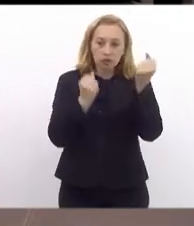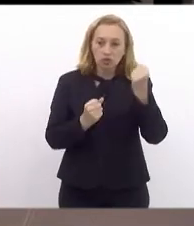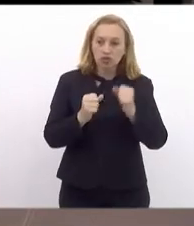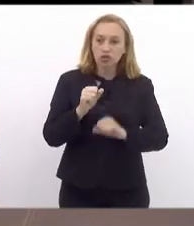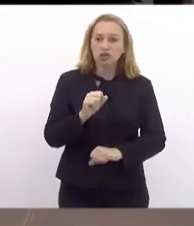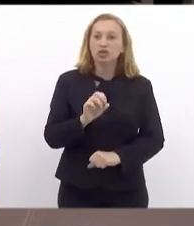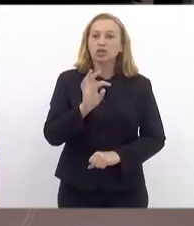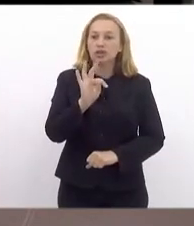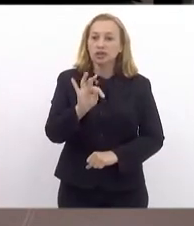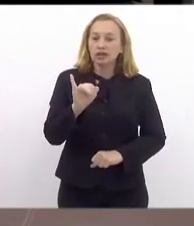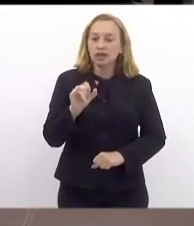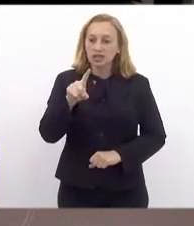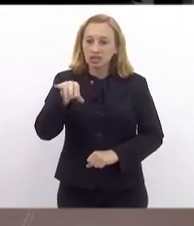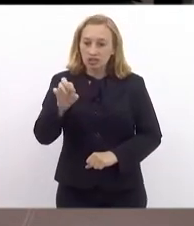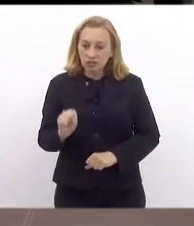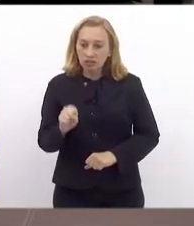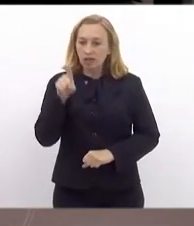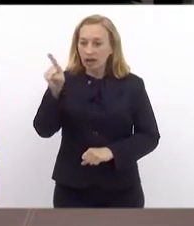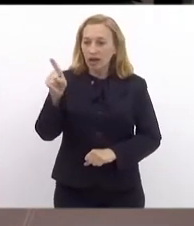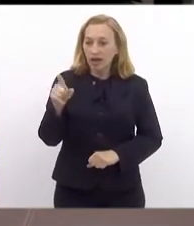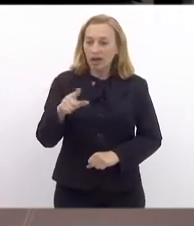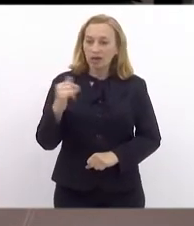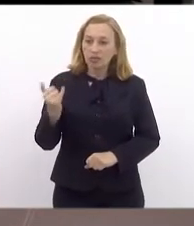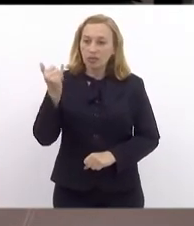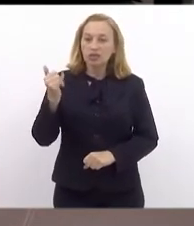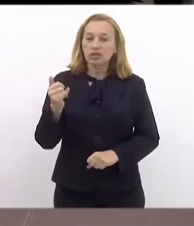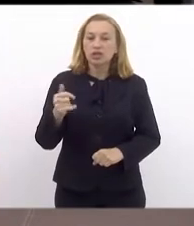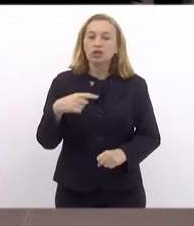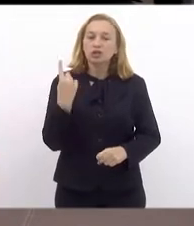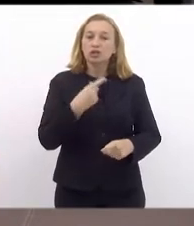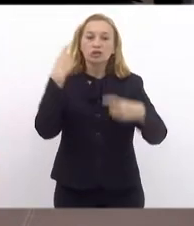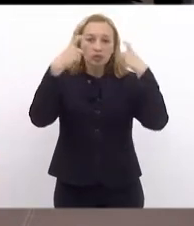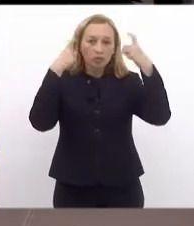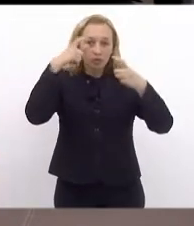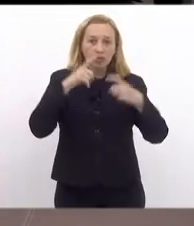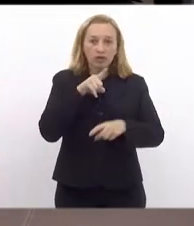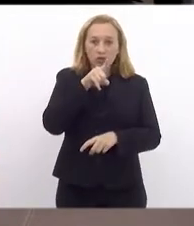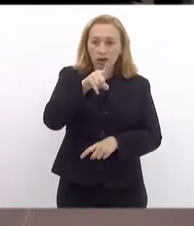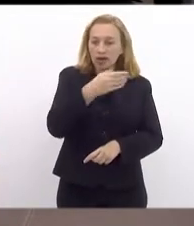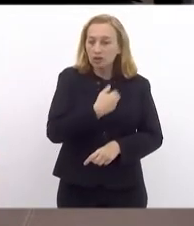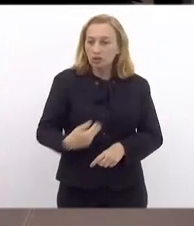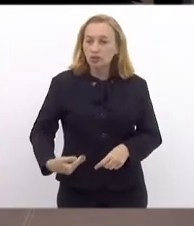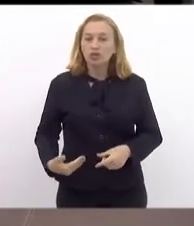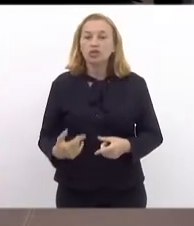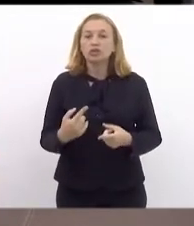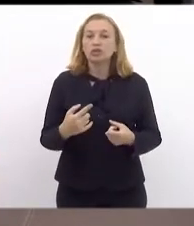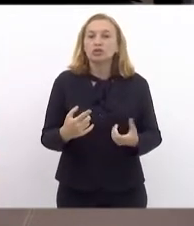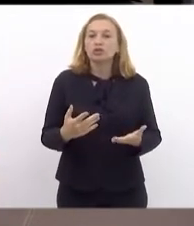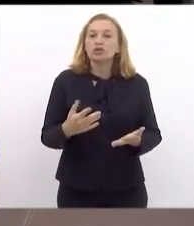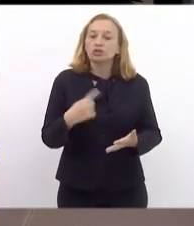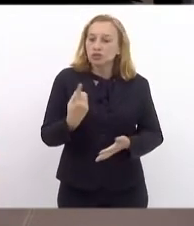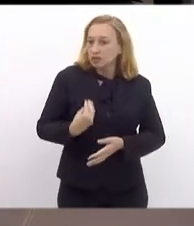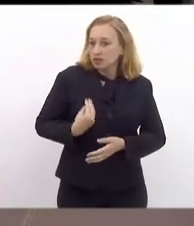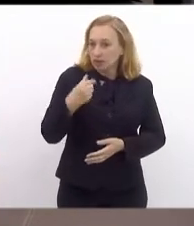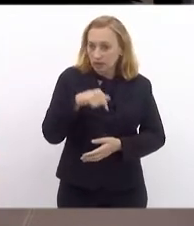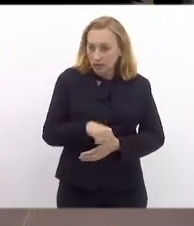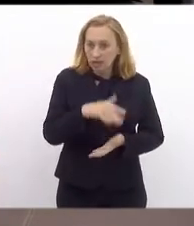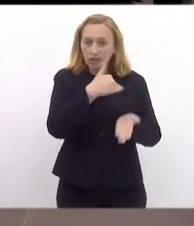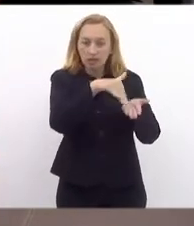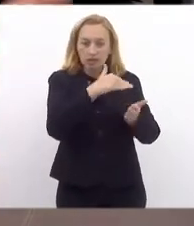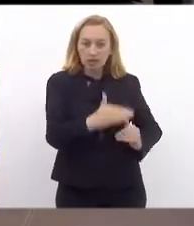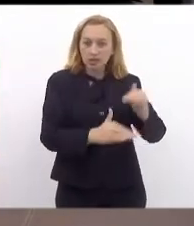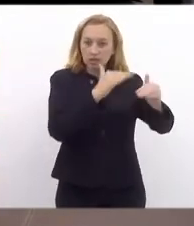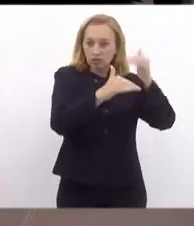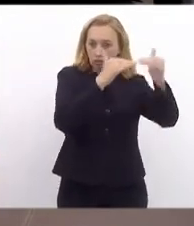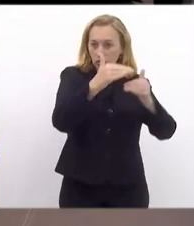é a pujante a gente ficou um pouco preocupado lá no governo não tô aqui estamos aqui secretaria